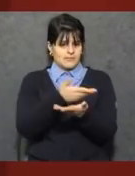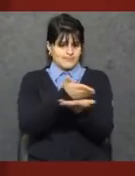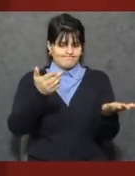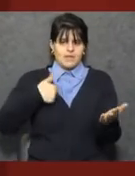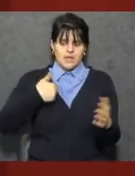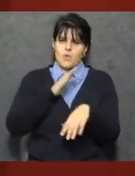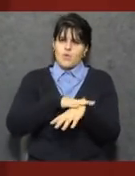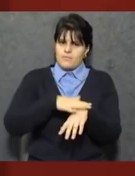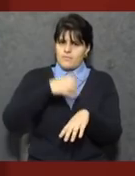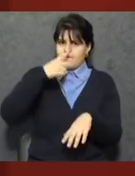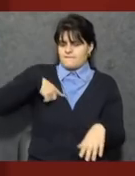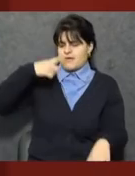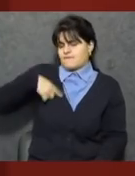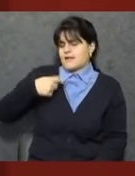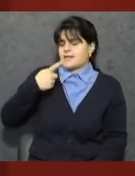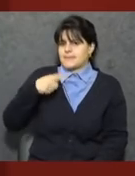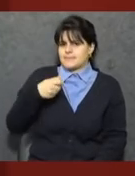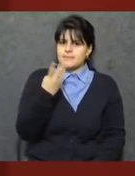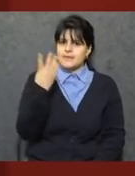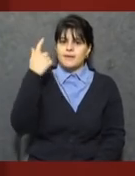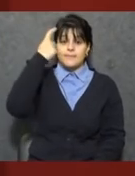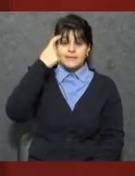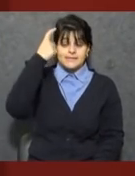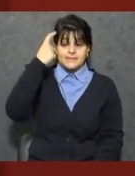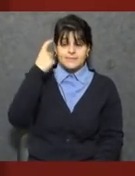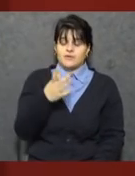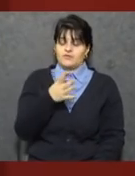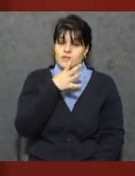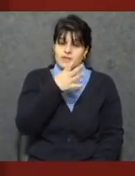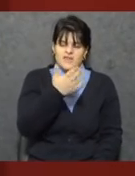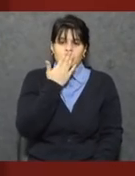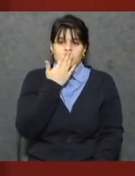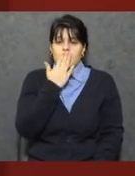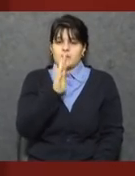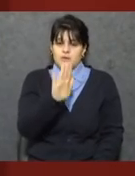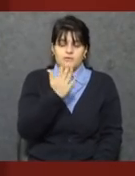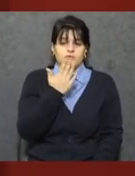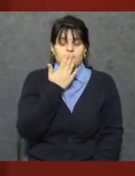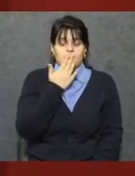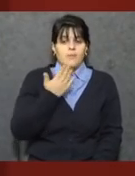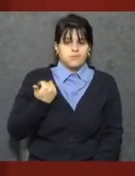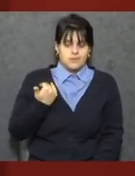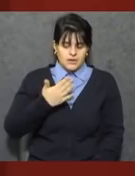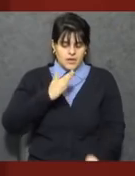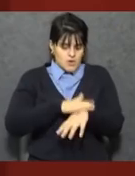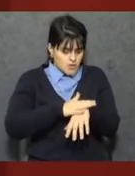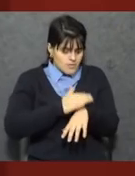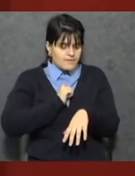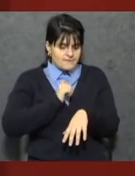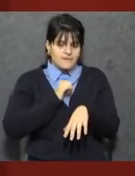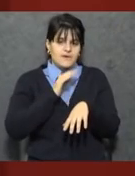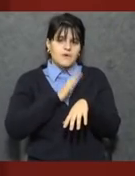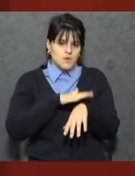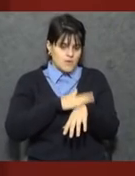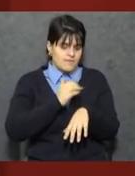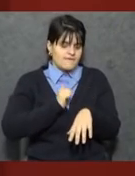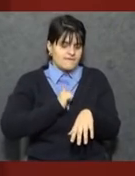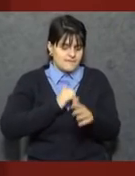muitas vezes por pensamentos e palavras, atos e omissões, por minha culpa, minha tão grande